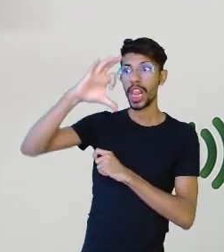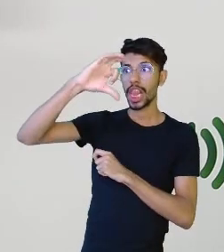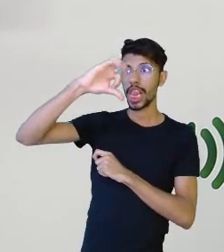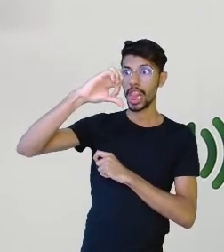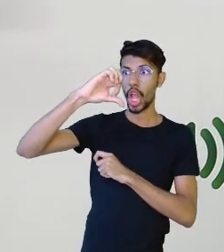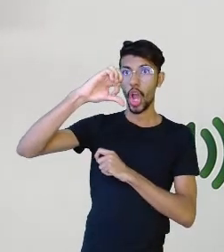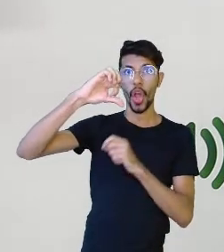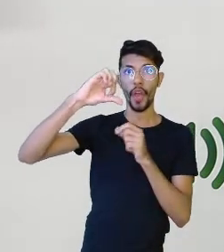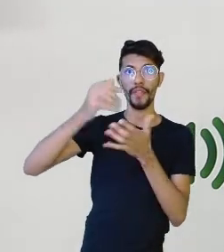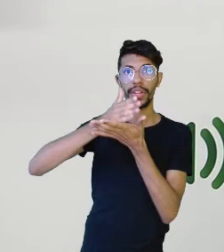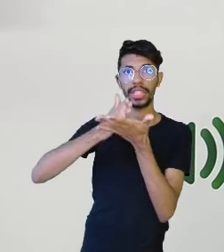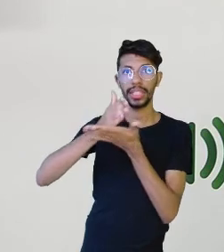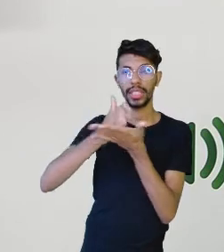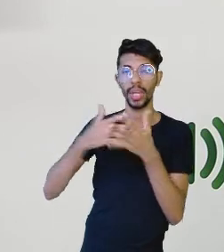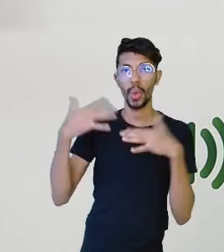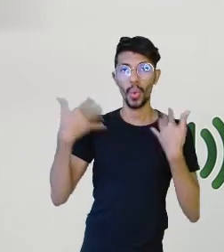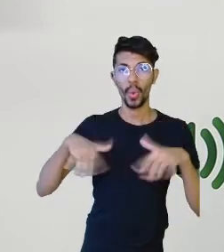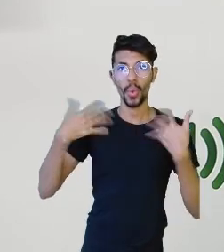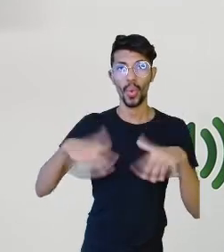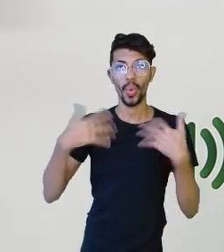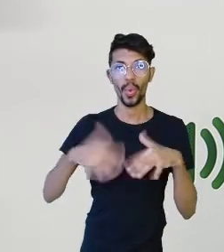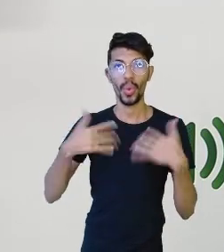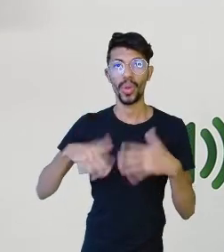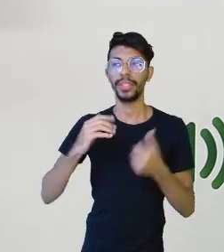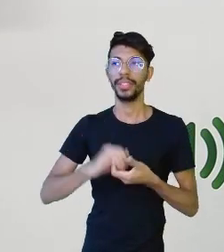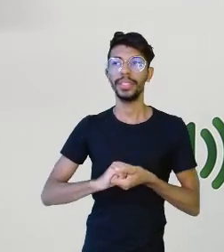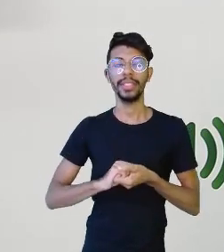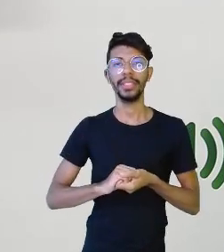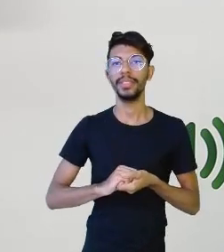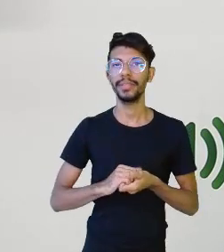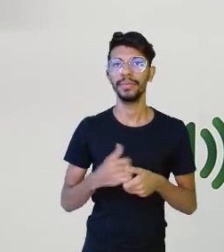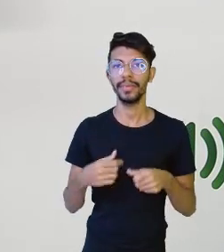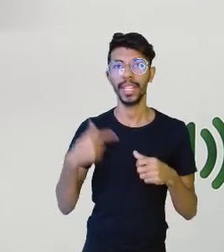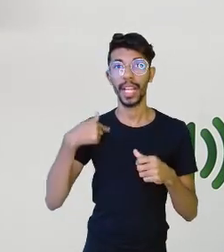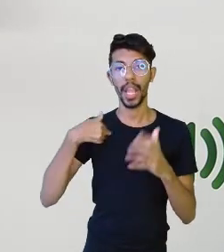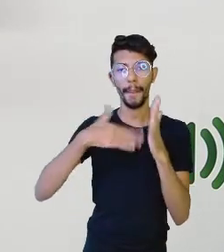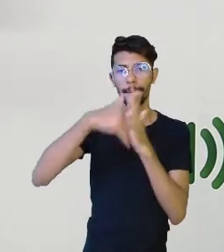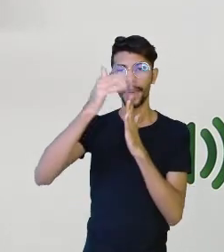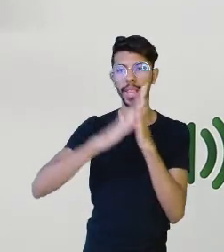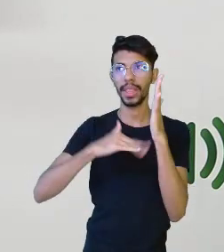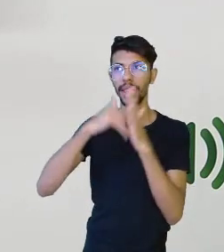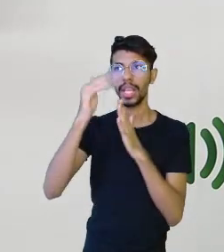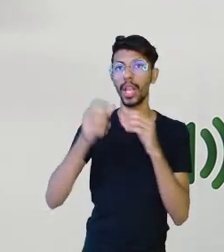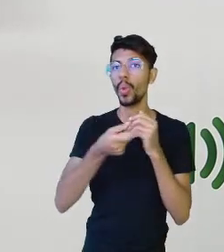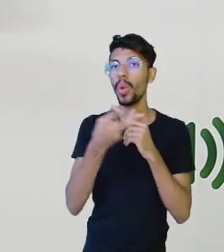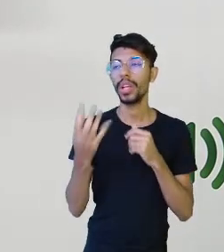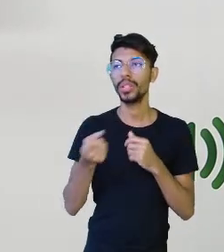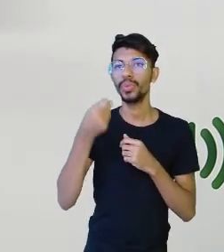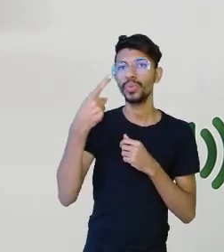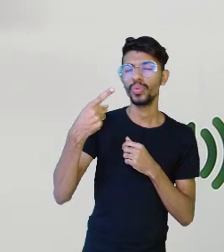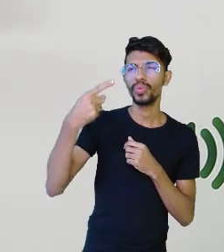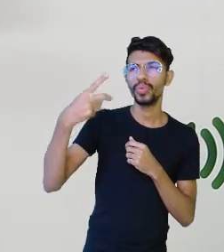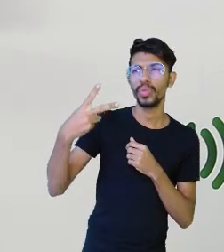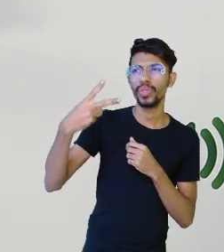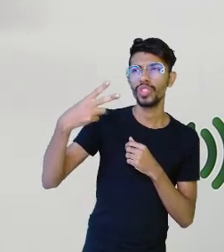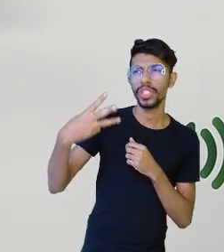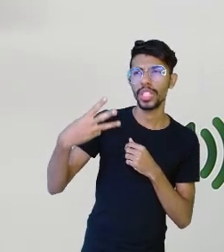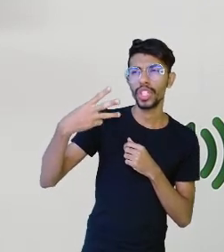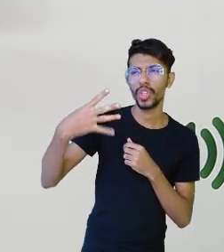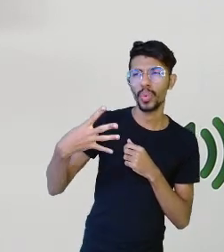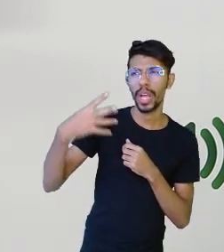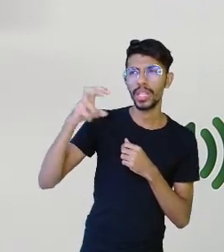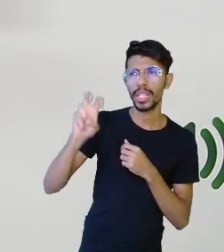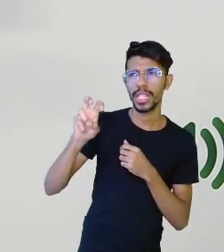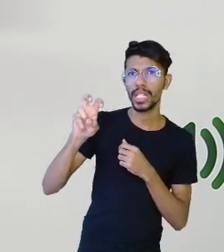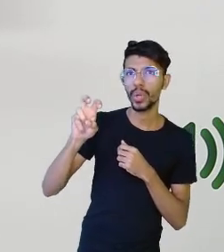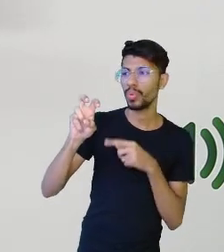pedaços. 9 pedaços divididos. E eu destaquei 1, 2, 3,